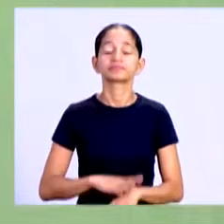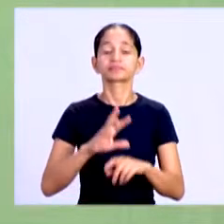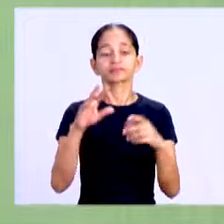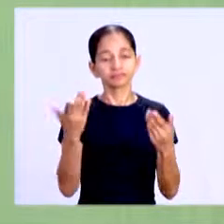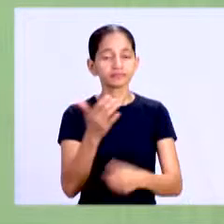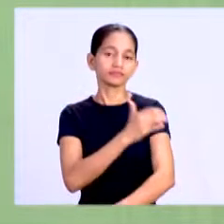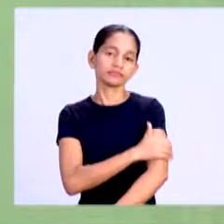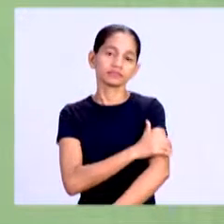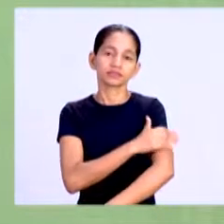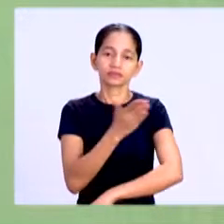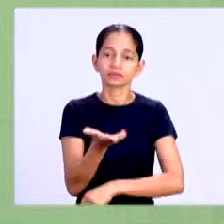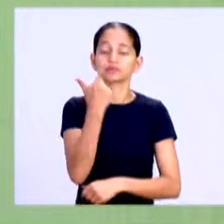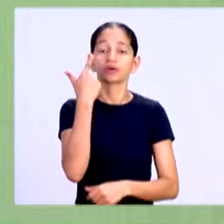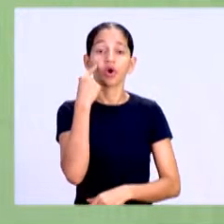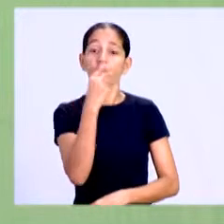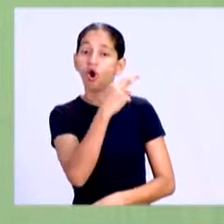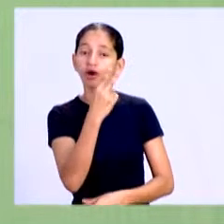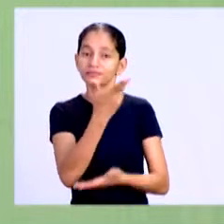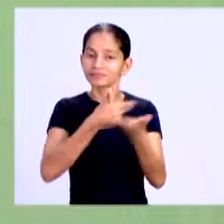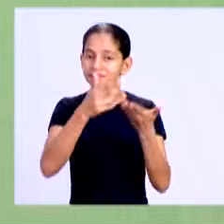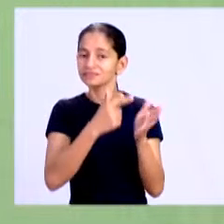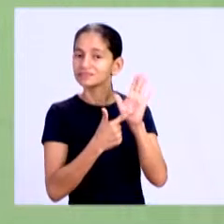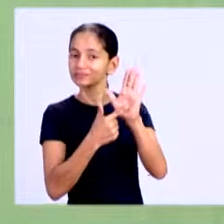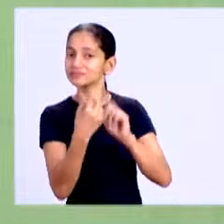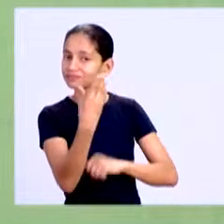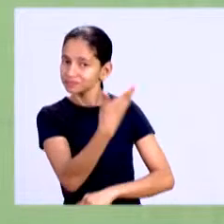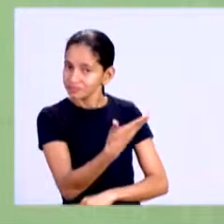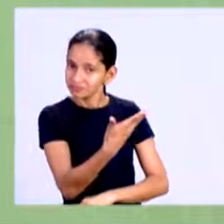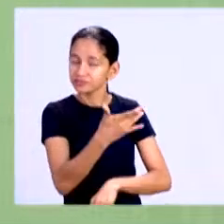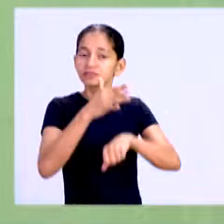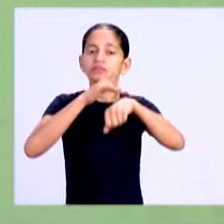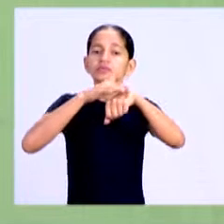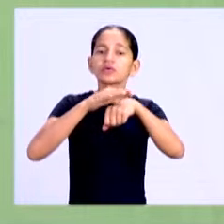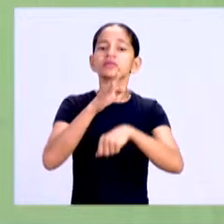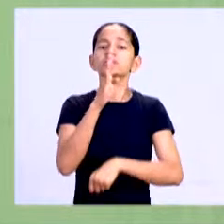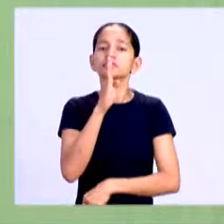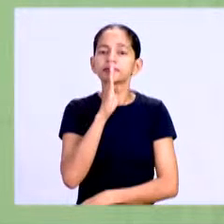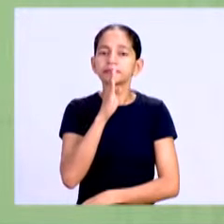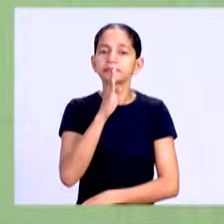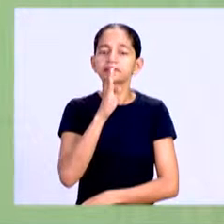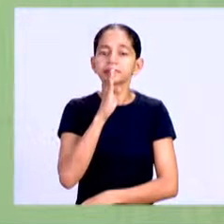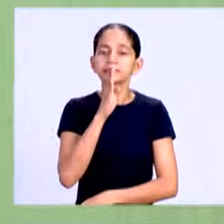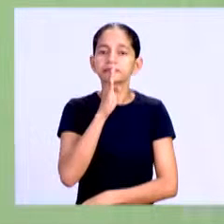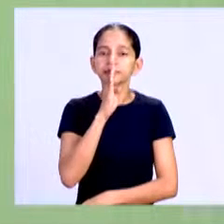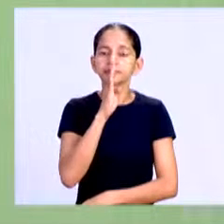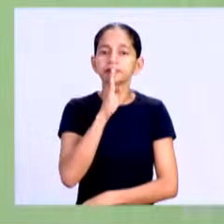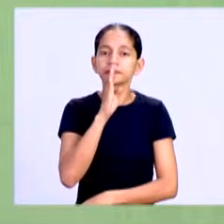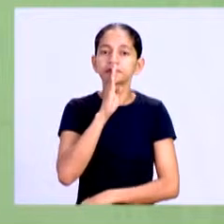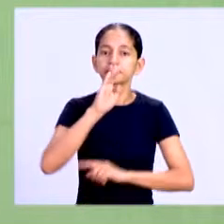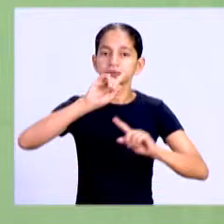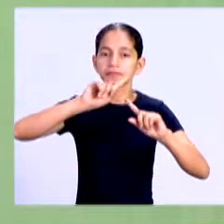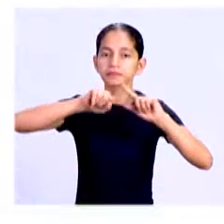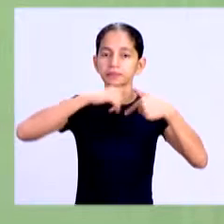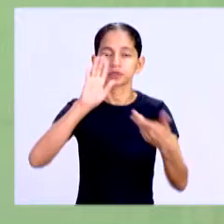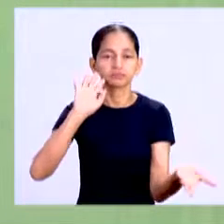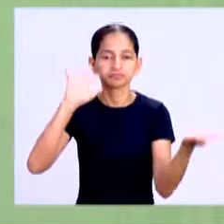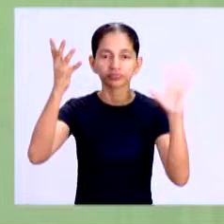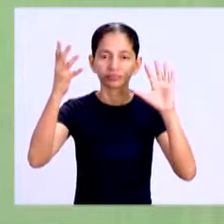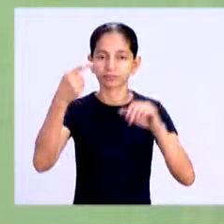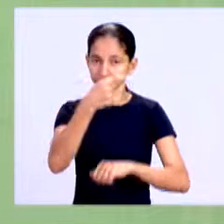hipertensão, essa imagem, ela mostra pra gente, né, uma doença silenciosa e que o idoso tem que se